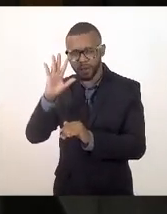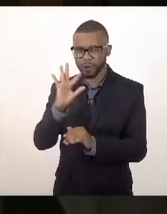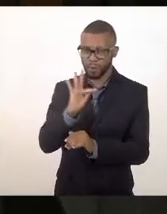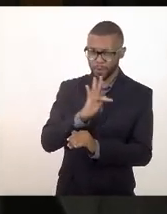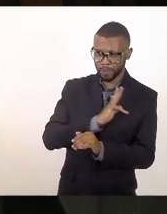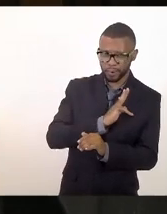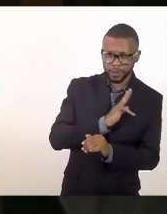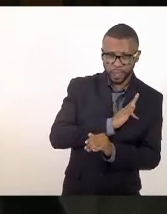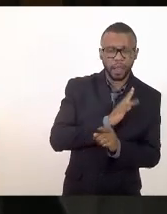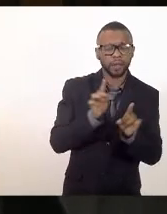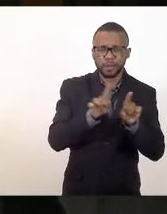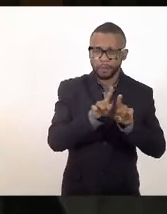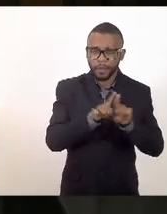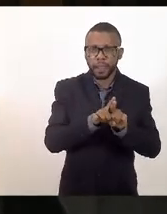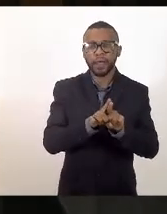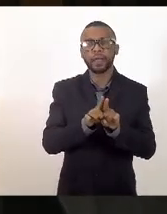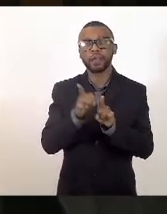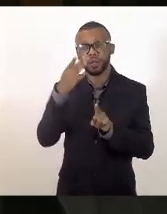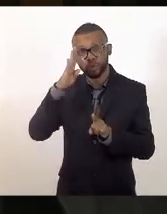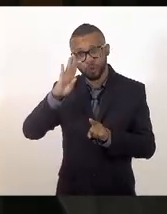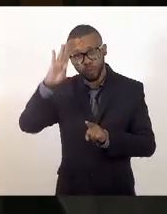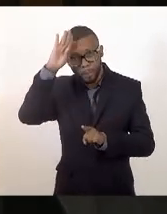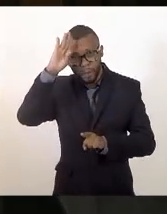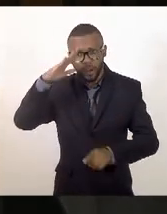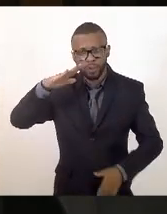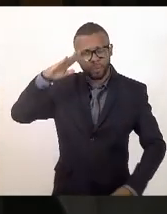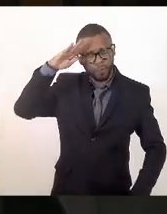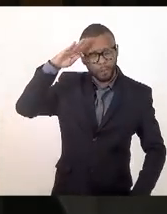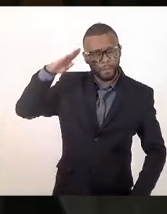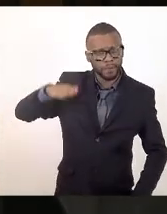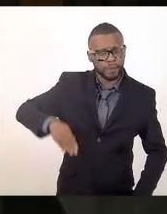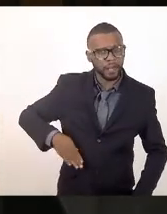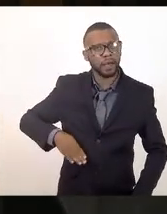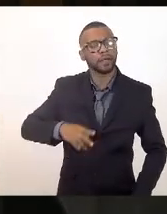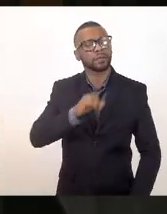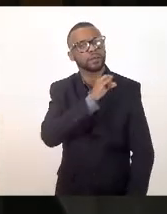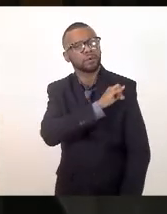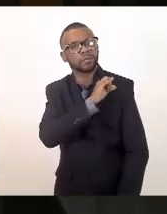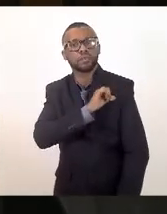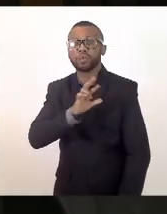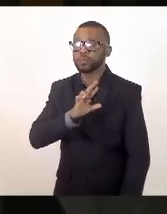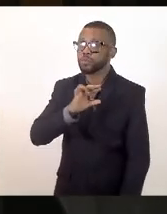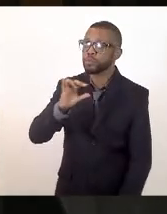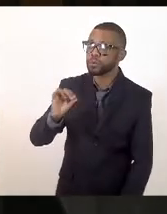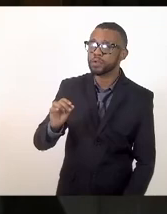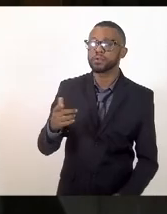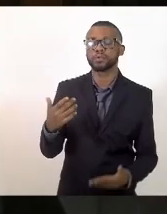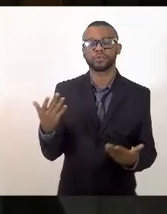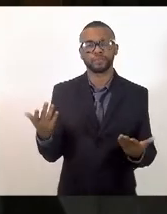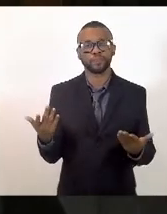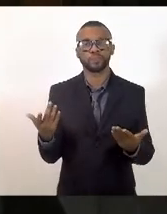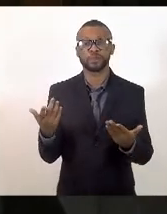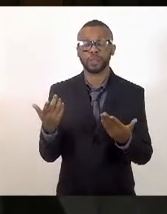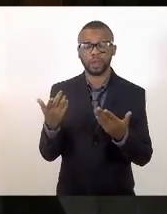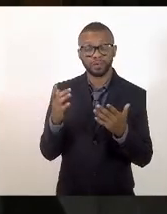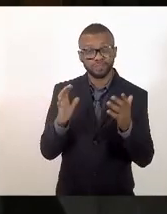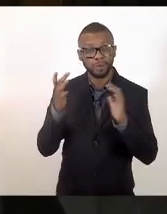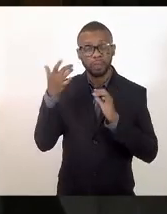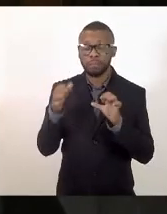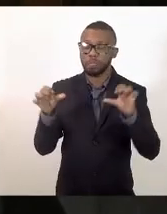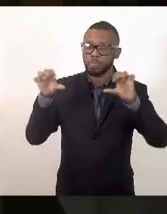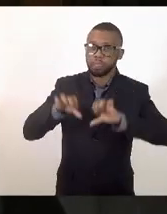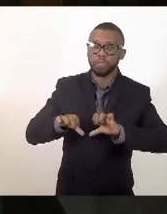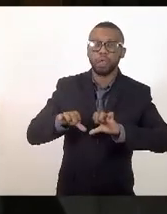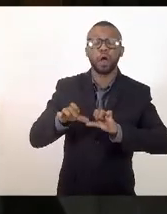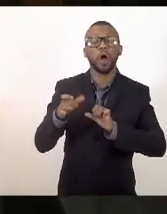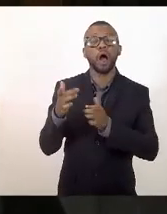específico dessa comissão, dos bombeiros militares no Estado do Rio de Janeiro. O caso mais drástico me parece que são